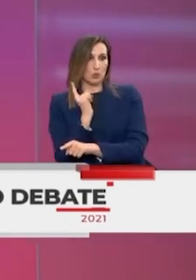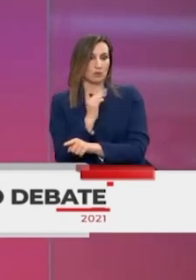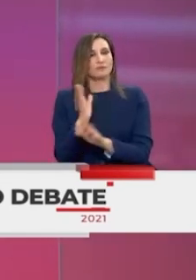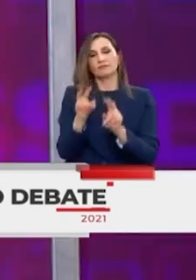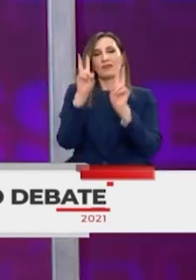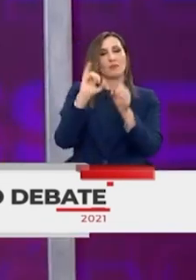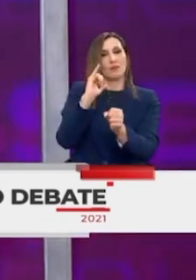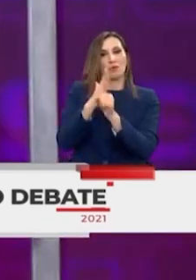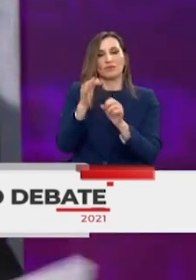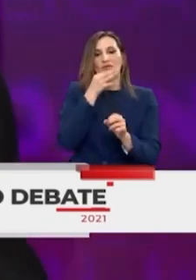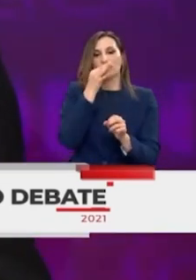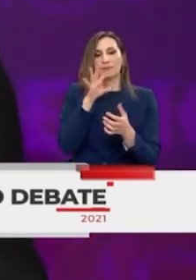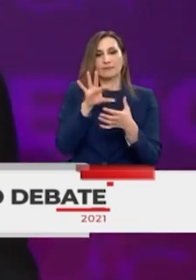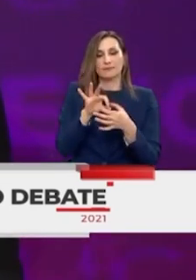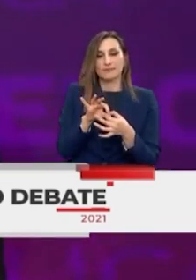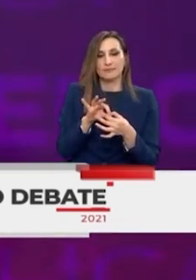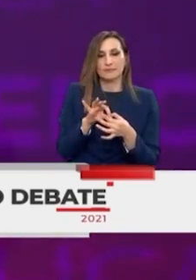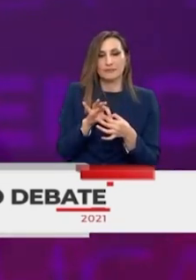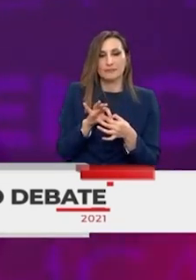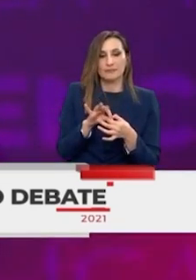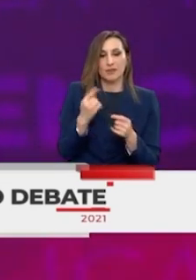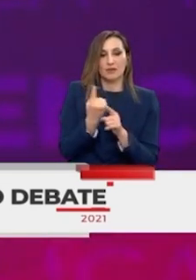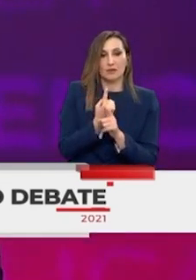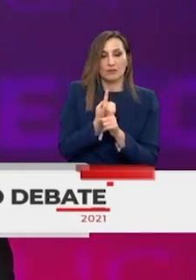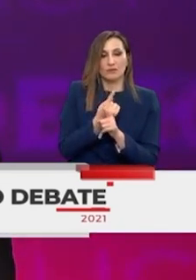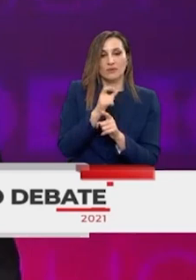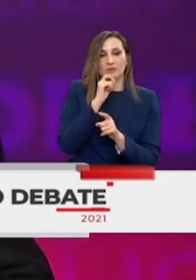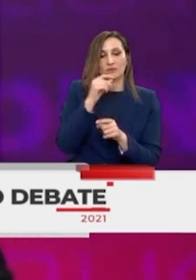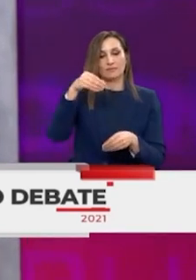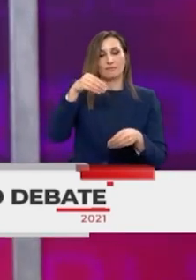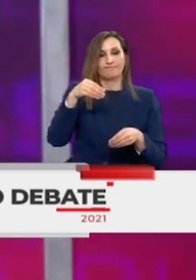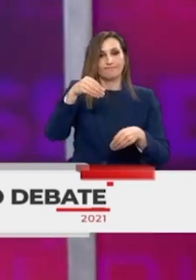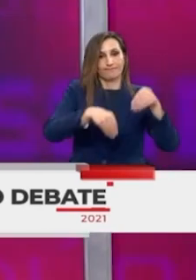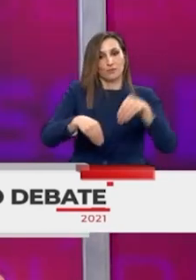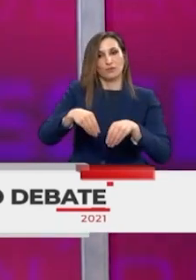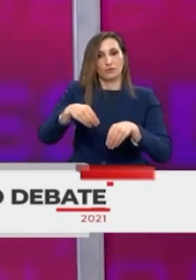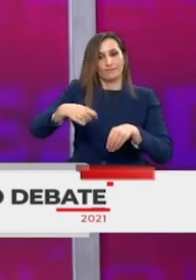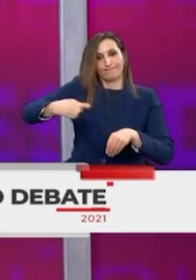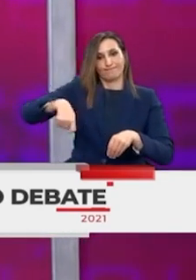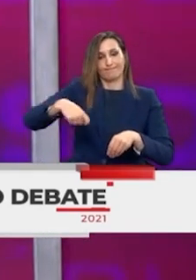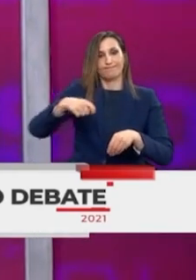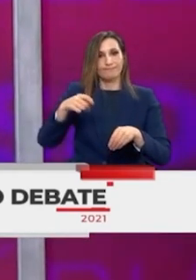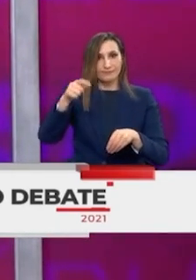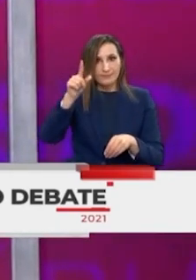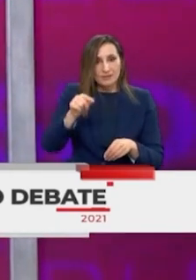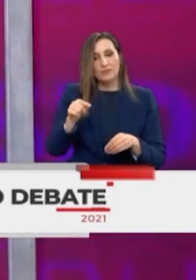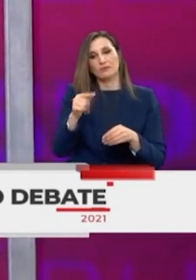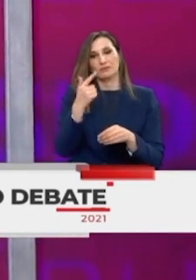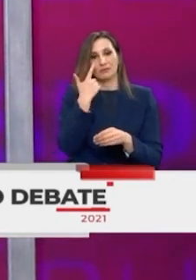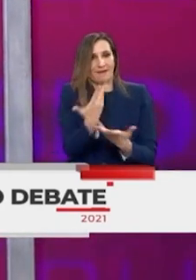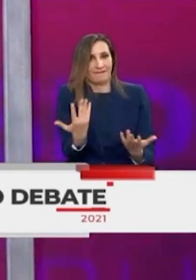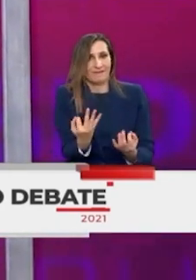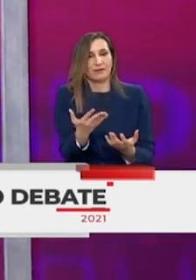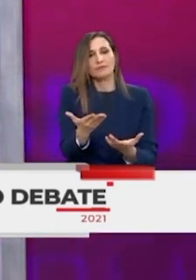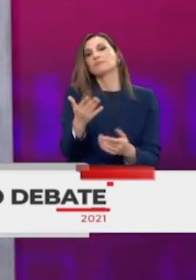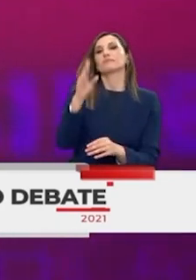Vamos mudar de tema. Vamos falar de questões relacionadas com aquilo que podem ser as eleições presidenciais e, no fundo, também o que está em jogo. Já